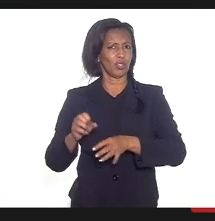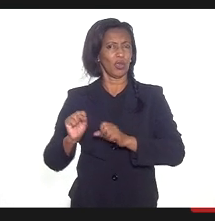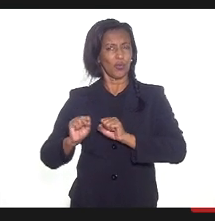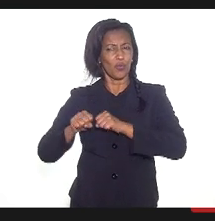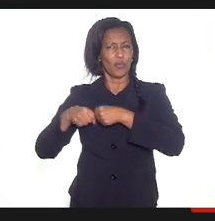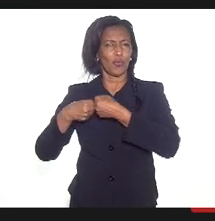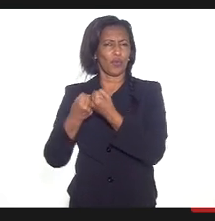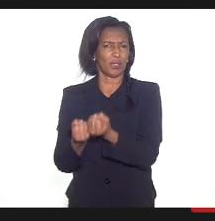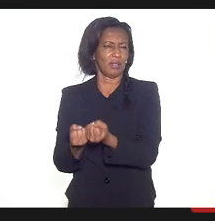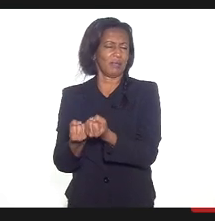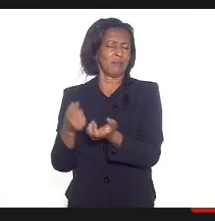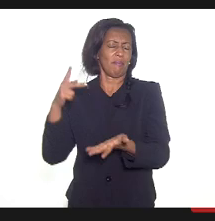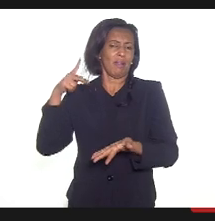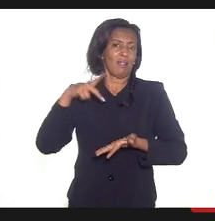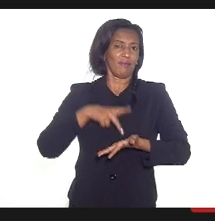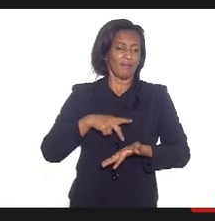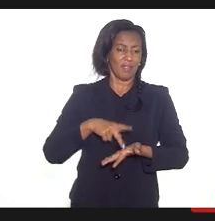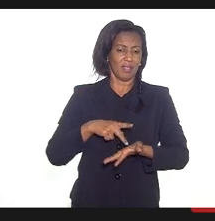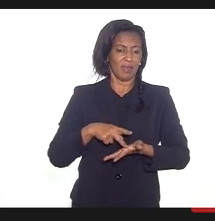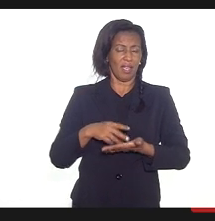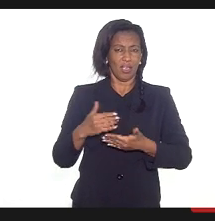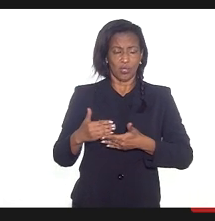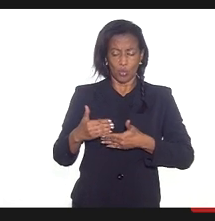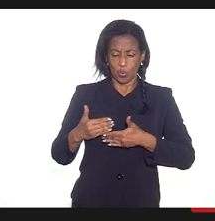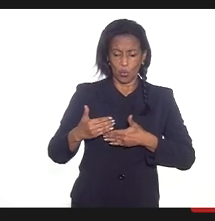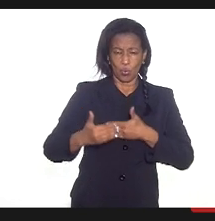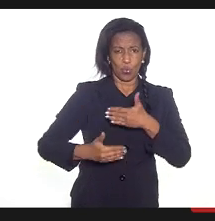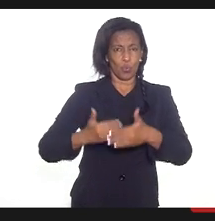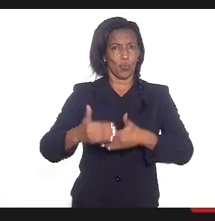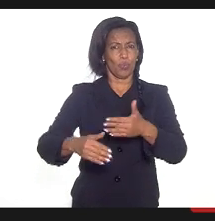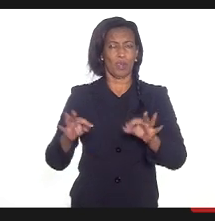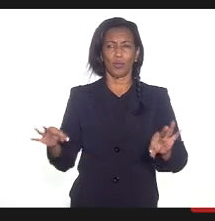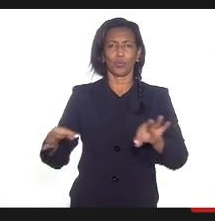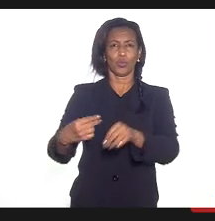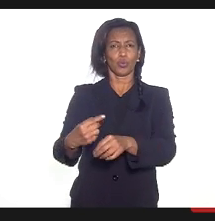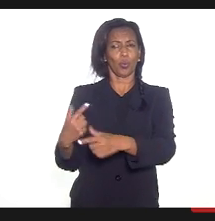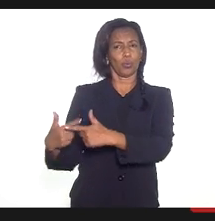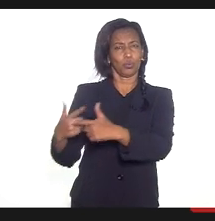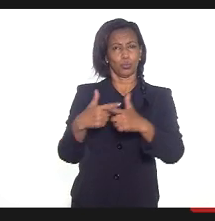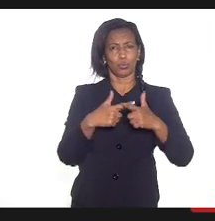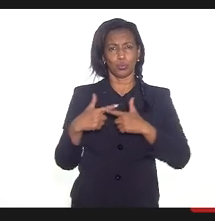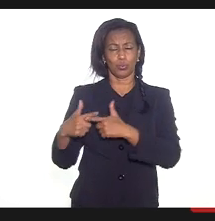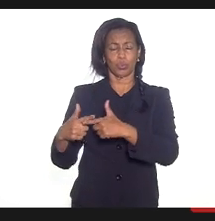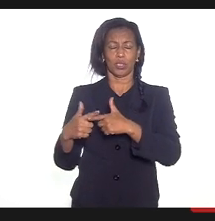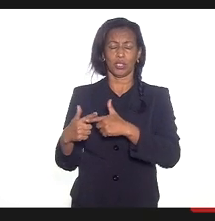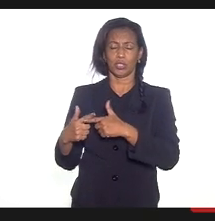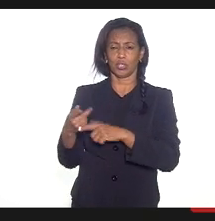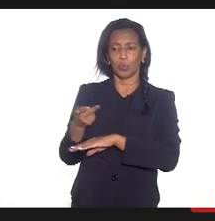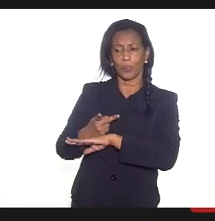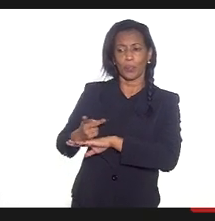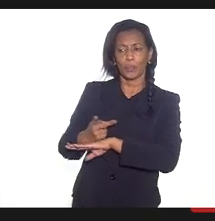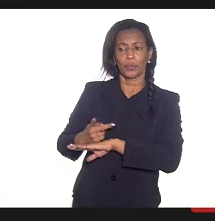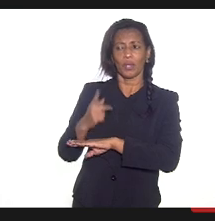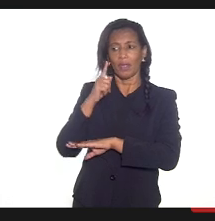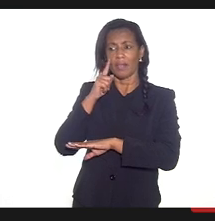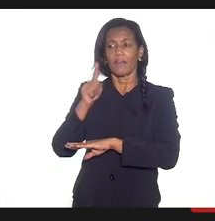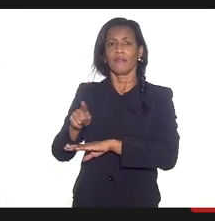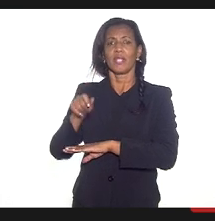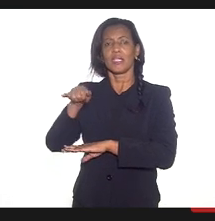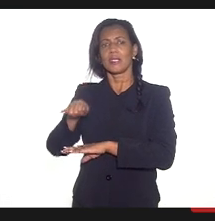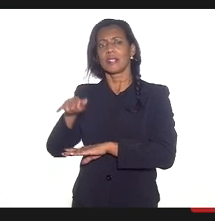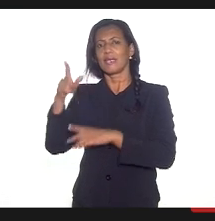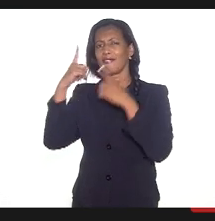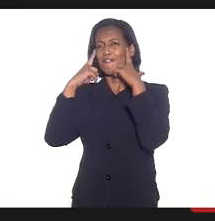mas, na verdade, a gente, no meio de todas essas atividades, a gente procura ver se essa mulher também é vítima de